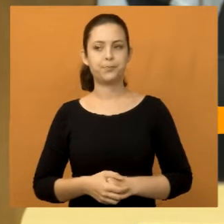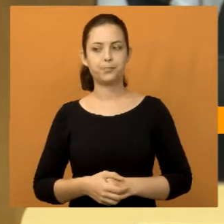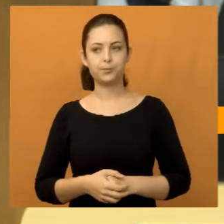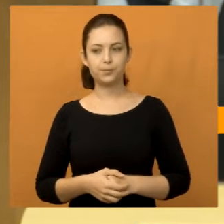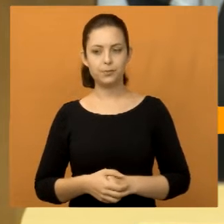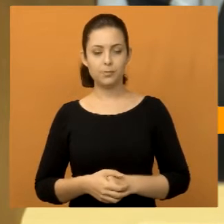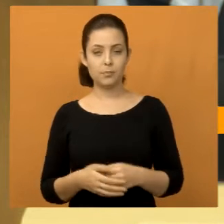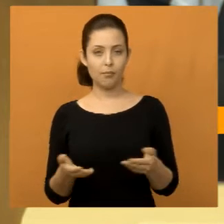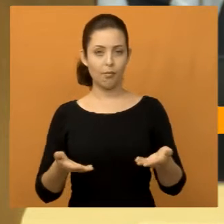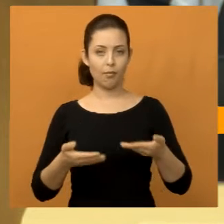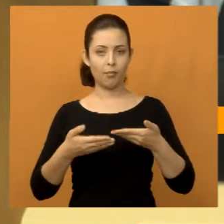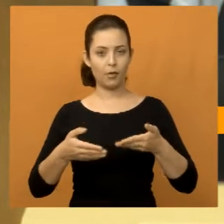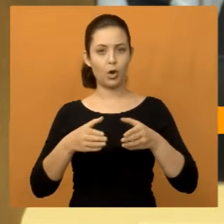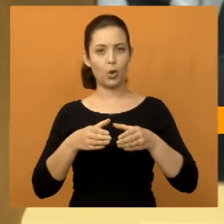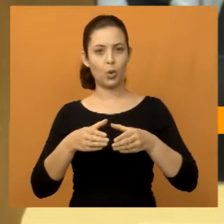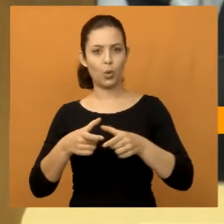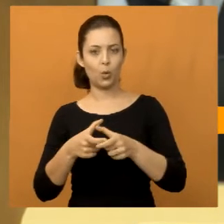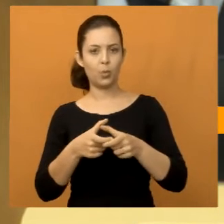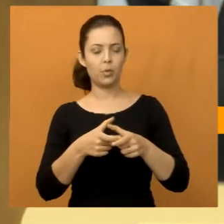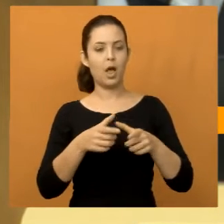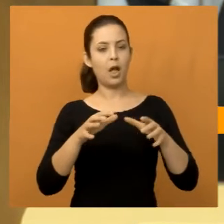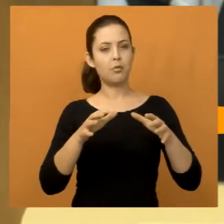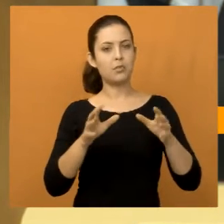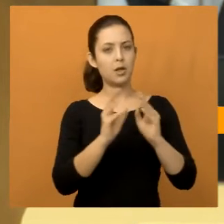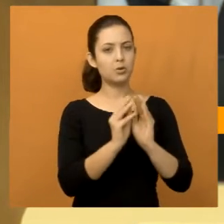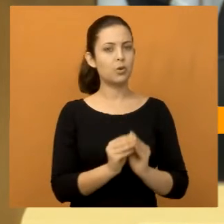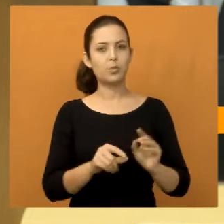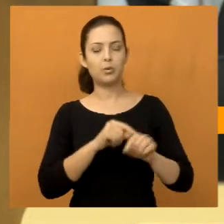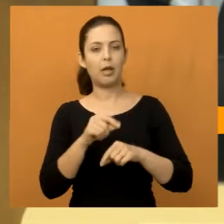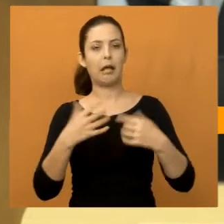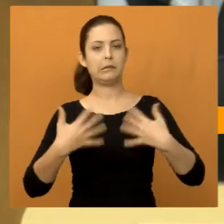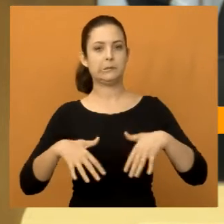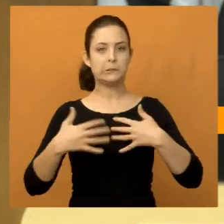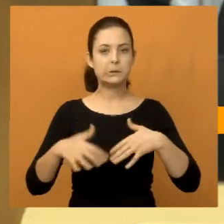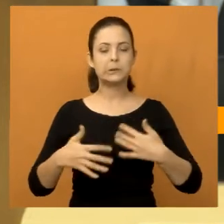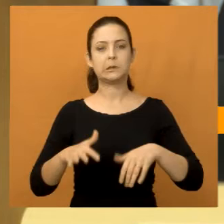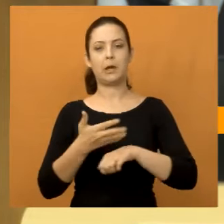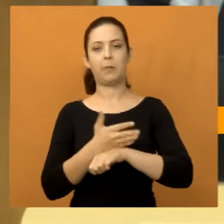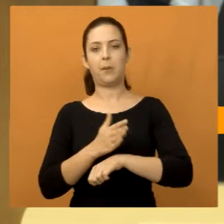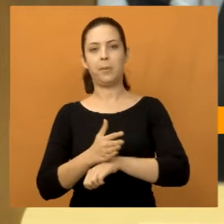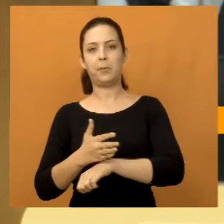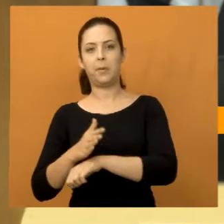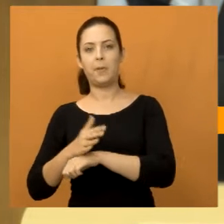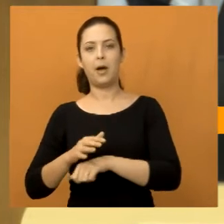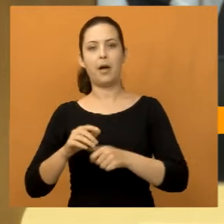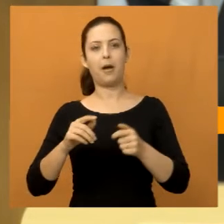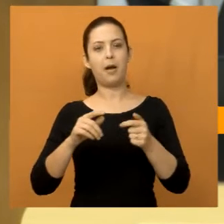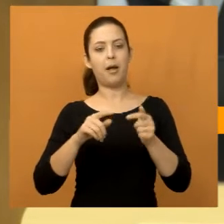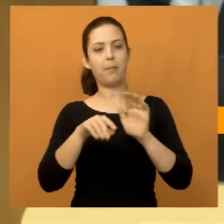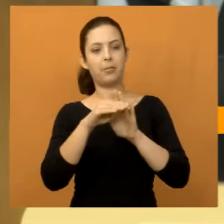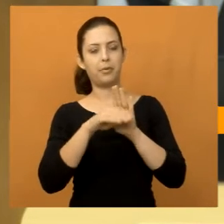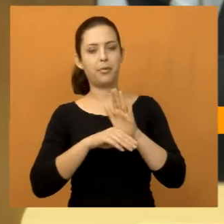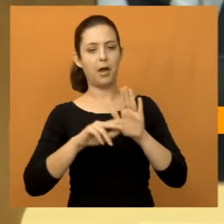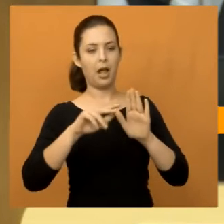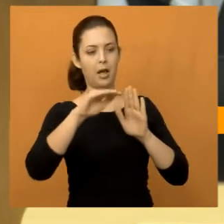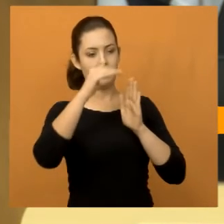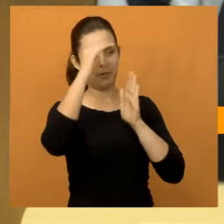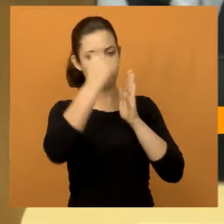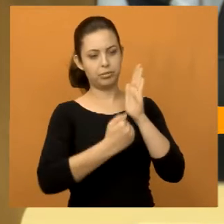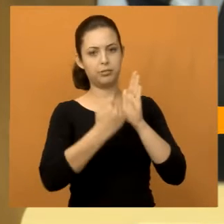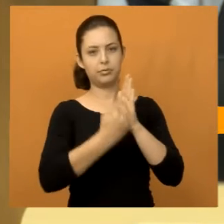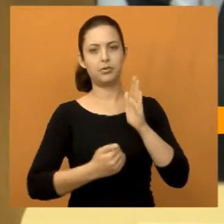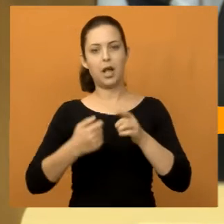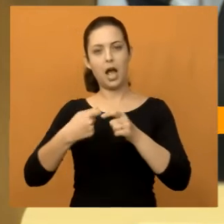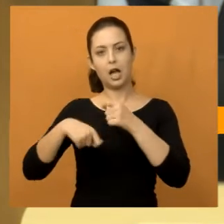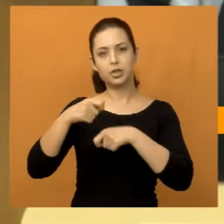Diante disso, a comissão conclui que há severos indícios de prática de infrações nas esferas